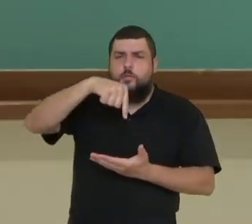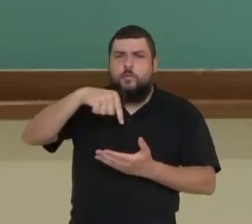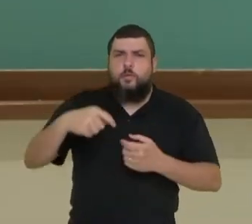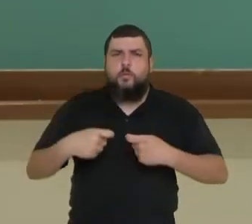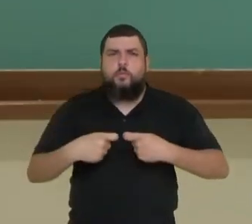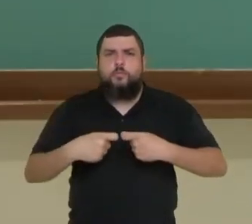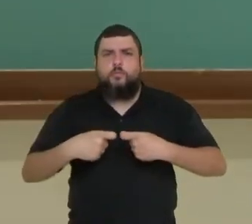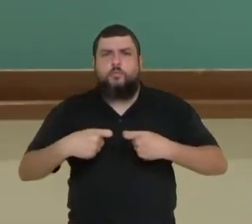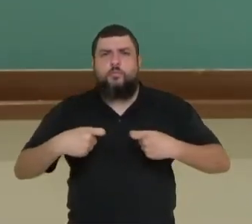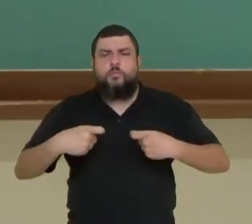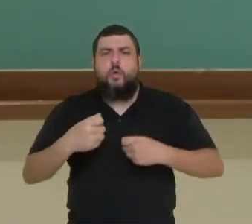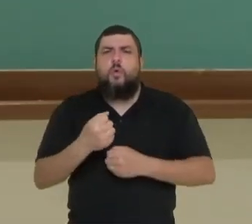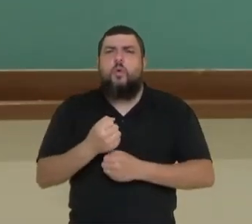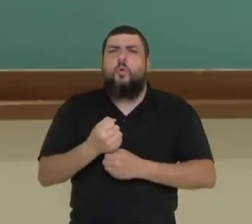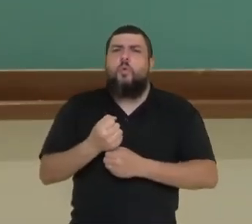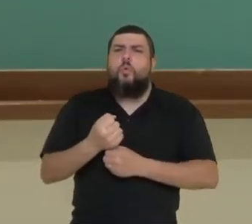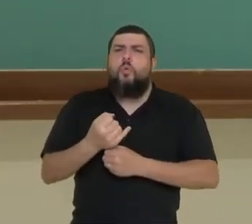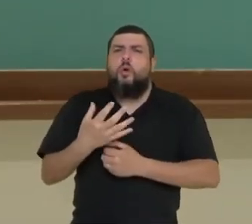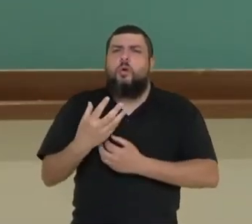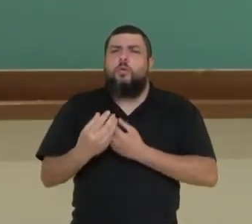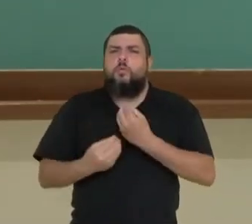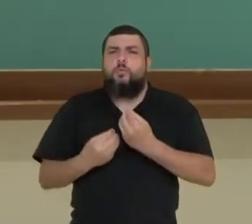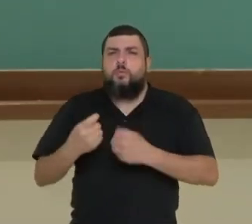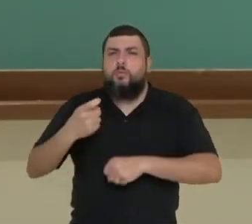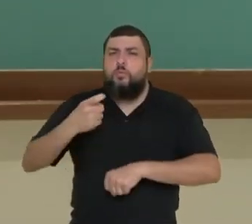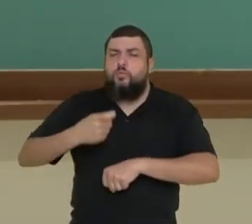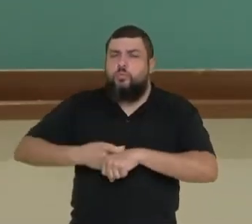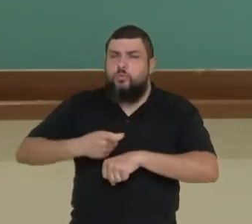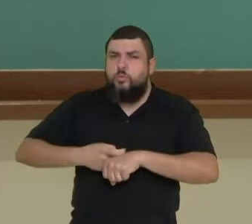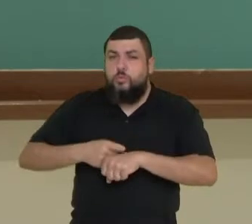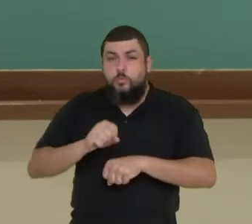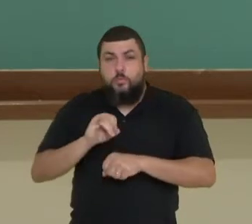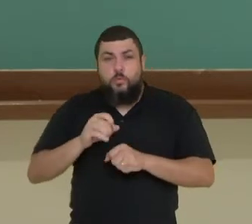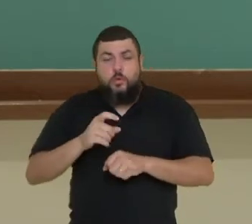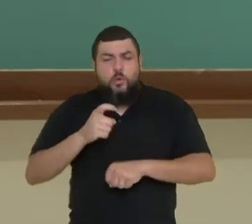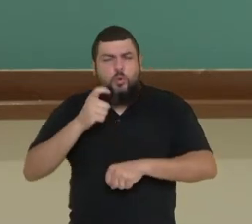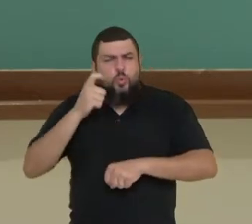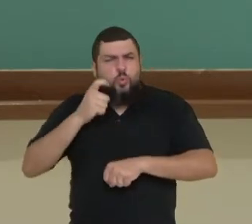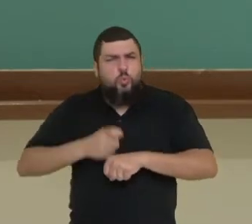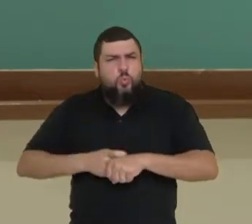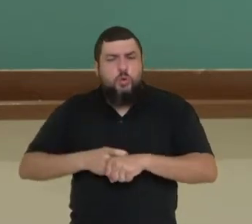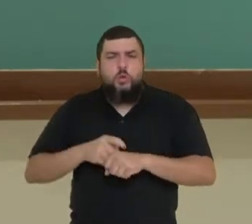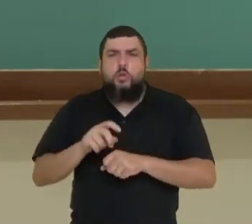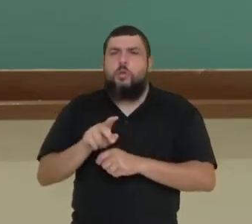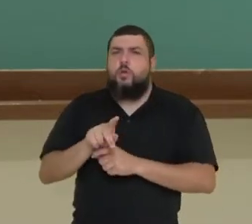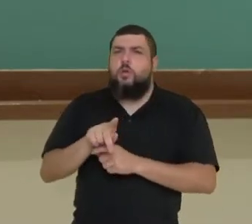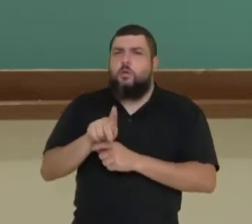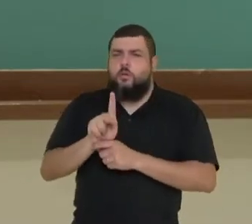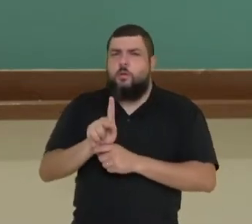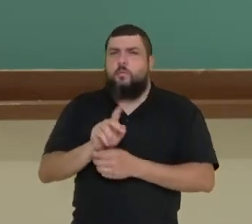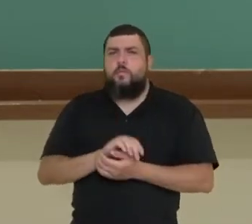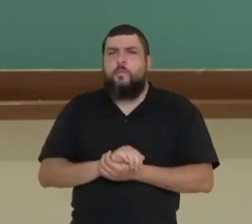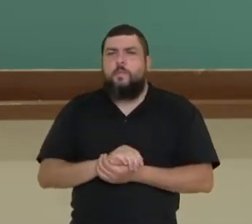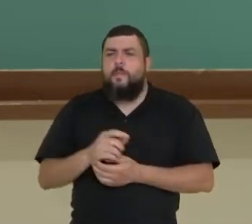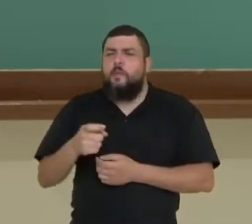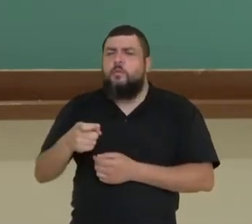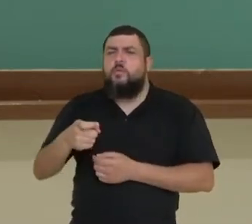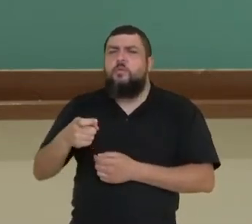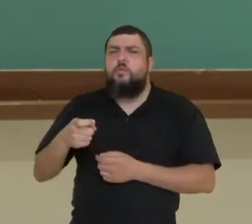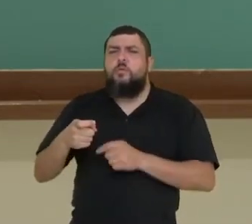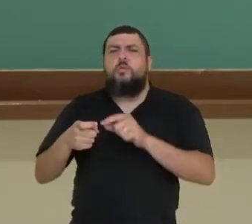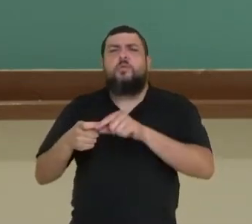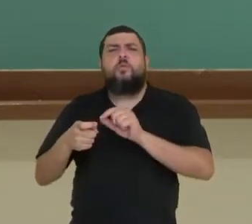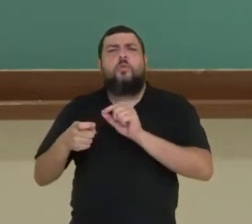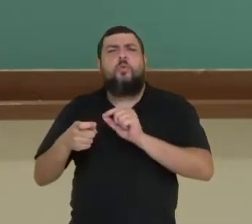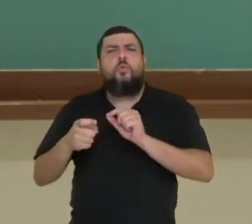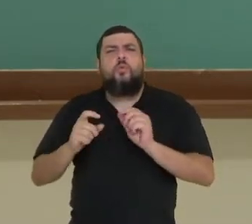de dureza da mola. Então, quanto mais dura a mola, maior o valor do K. E o que é o X, professor? Cara, muito simples. É a deformação